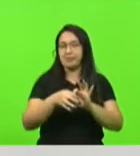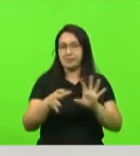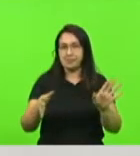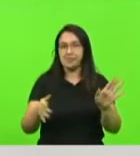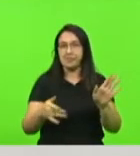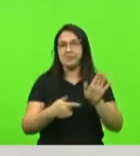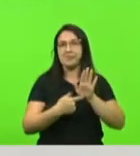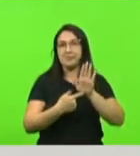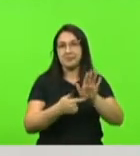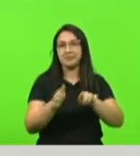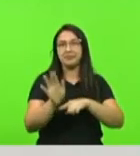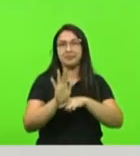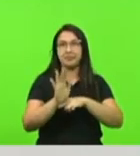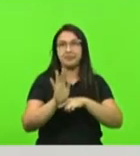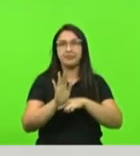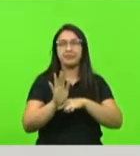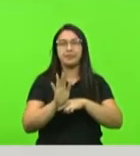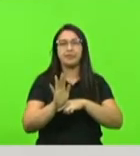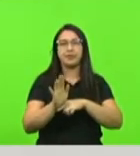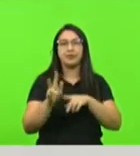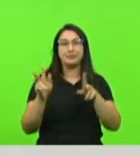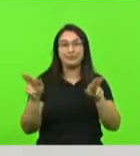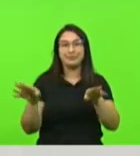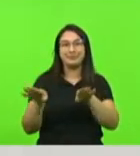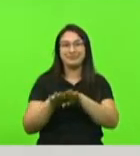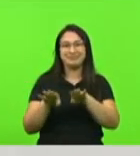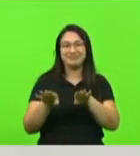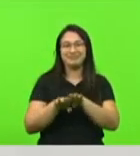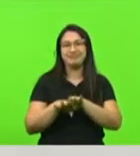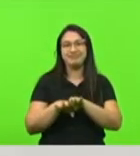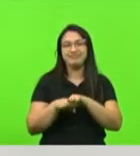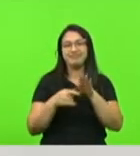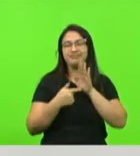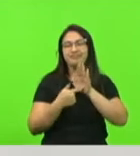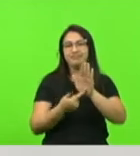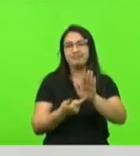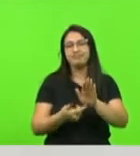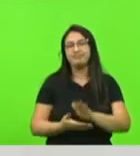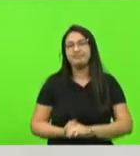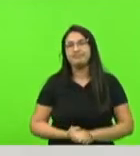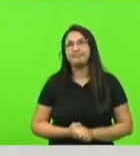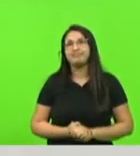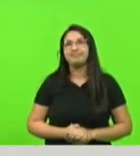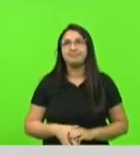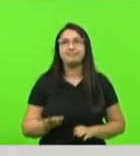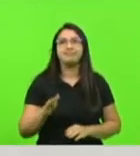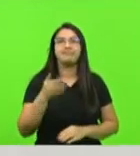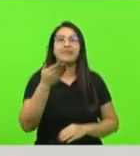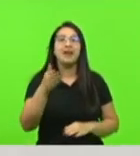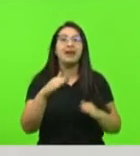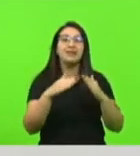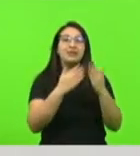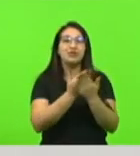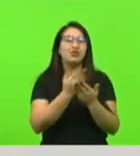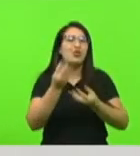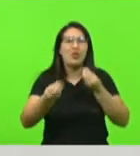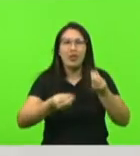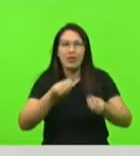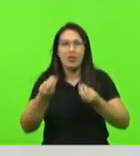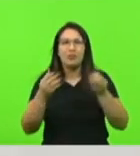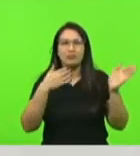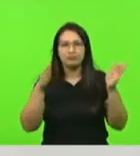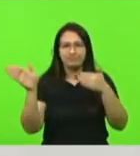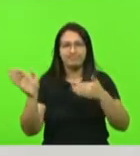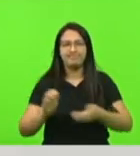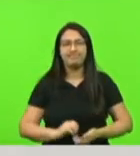trouxe, eu soube que trouxe também o mesmo vídeo para mostrar aqui a condição das nossas escolas. Pode passar, por